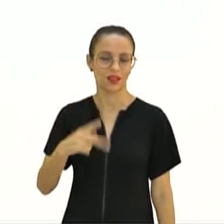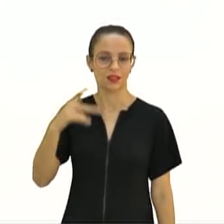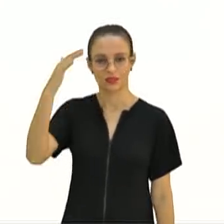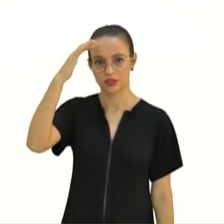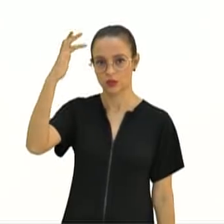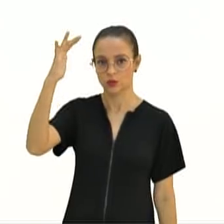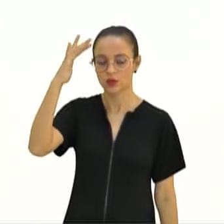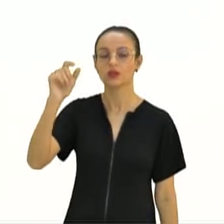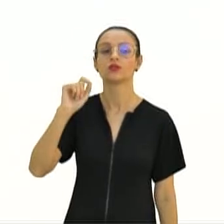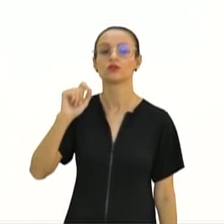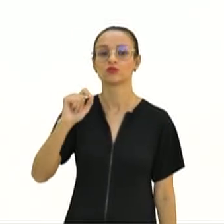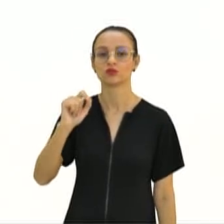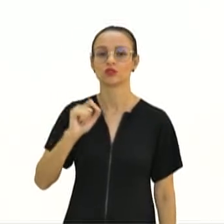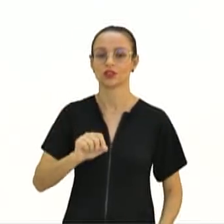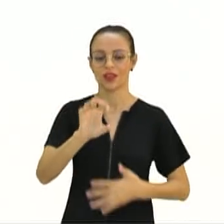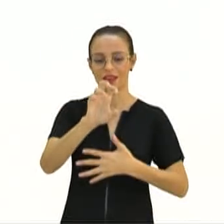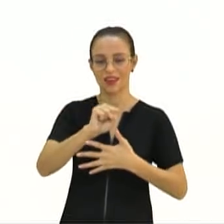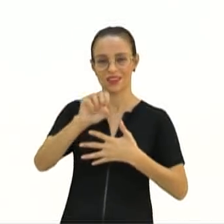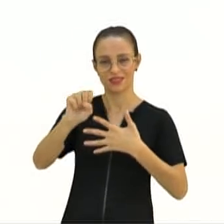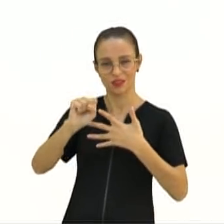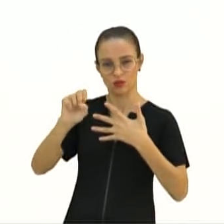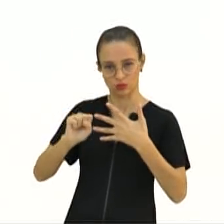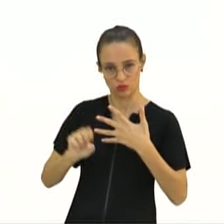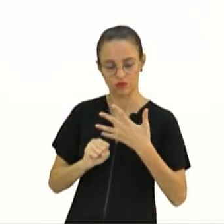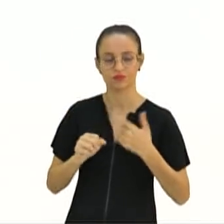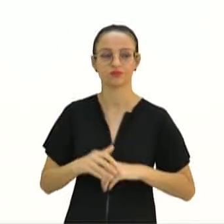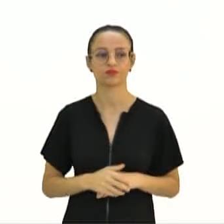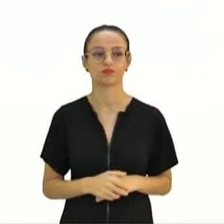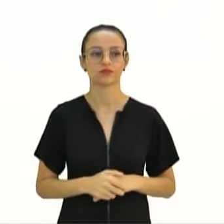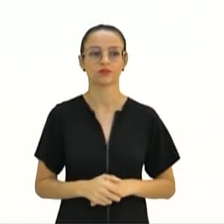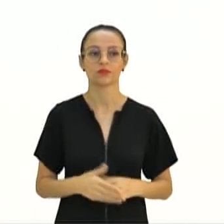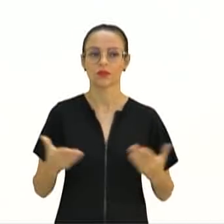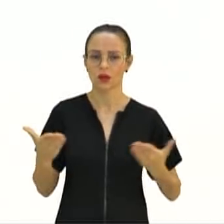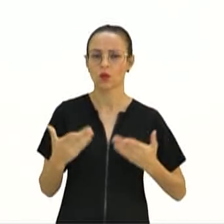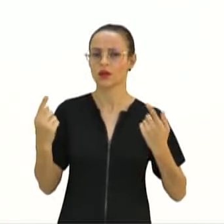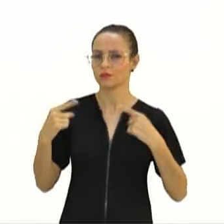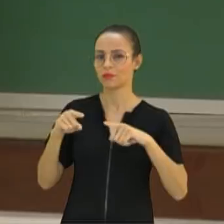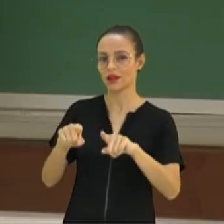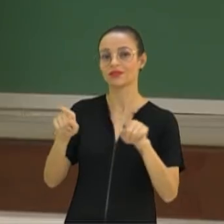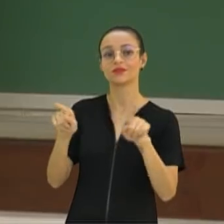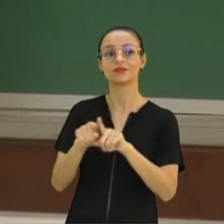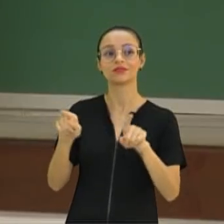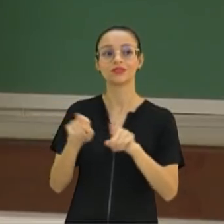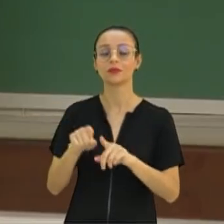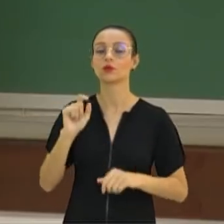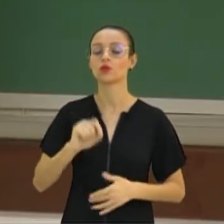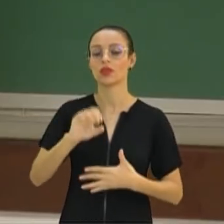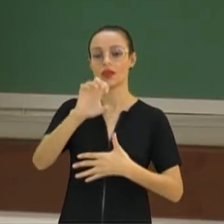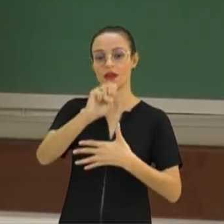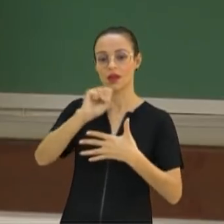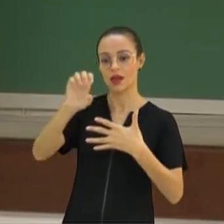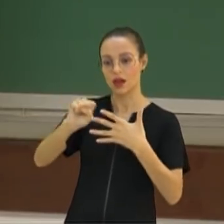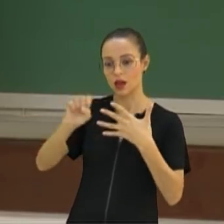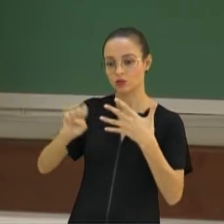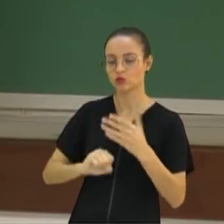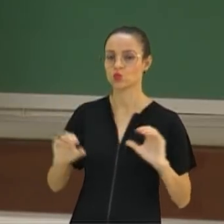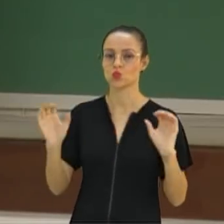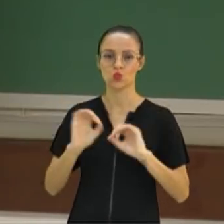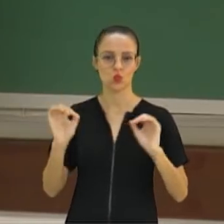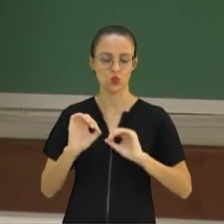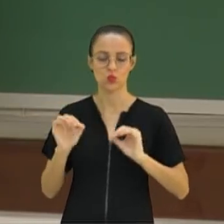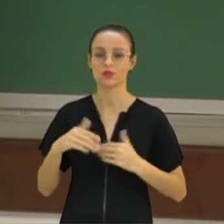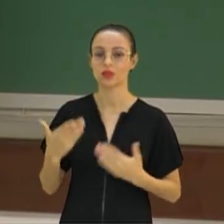da hipótese heterotrófica. Muito bem. Agora, paralelo a isso, nós temos a hipótese autotrófica, ou seja, que os